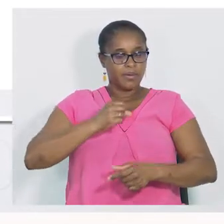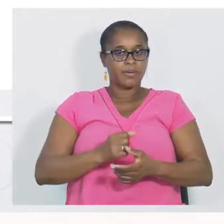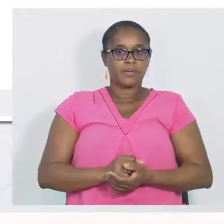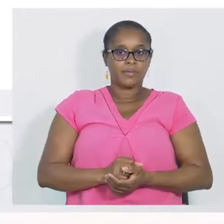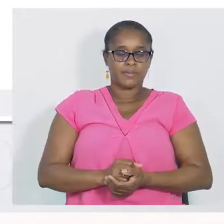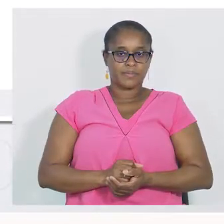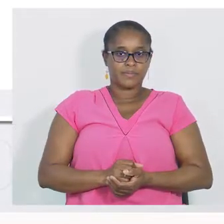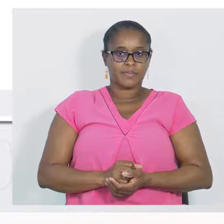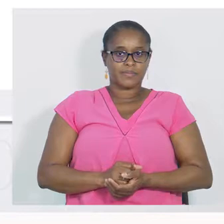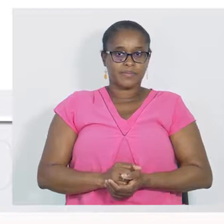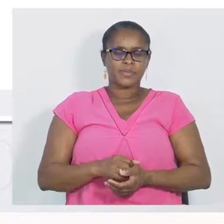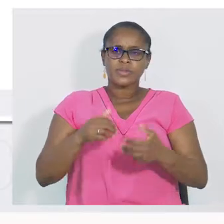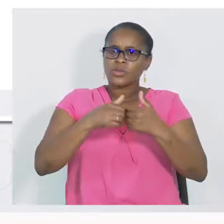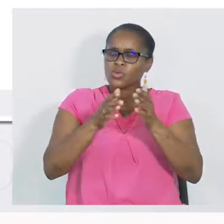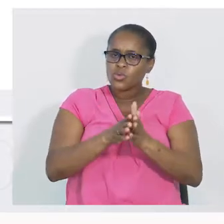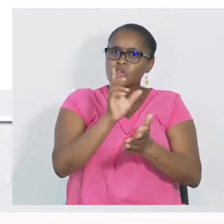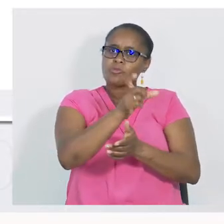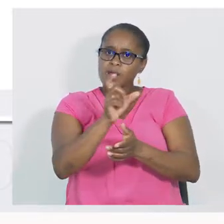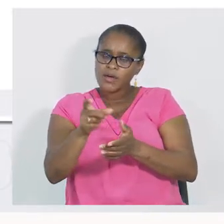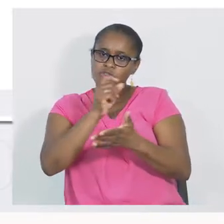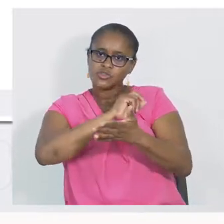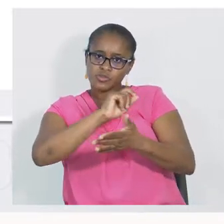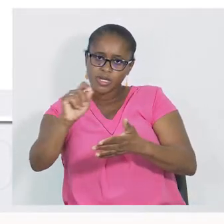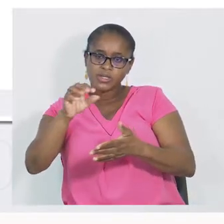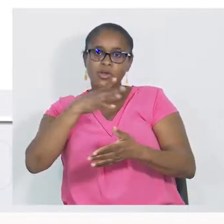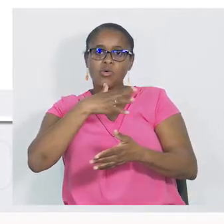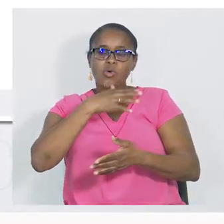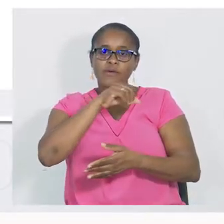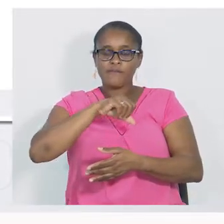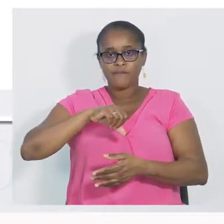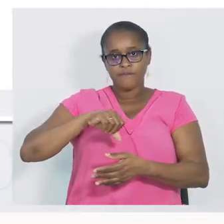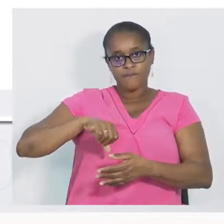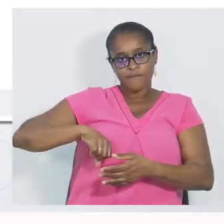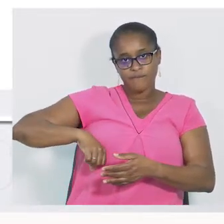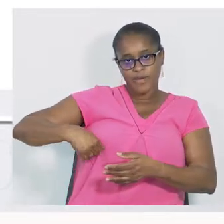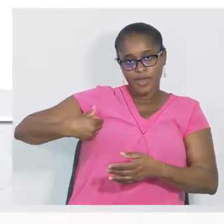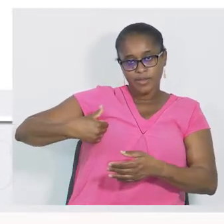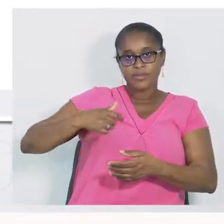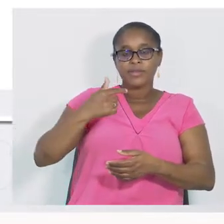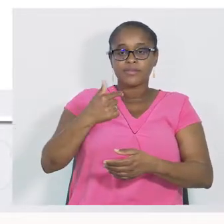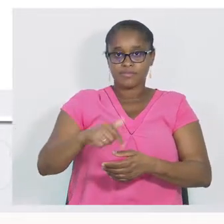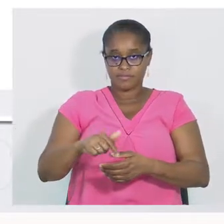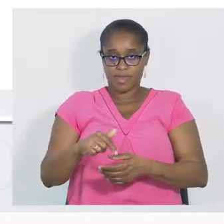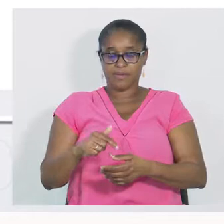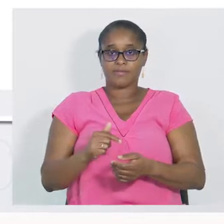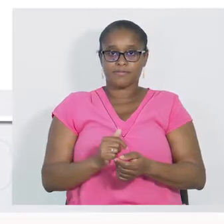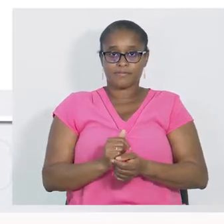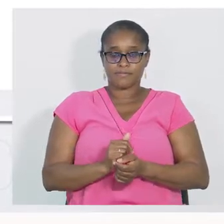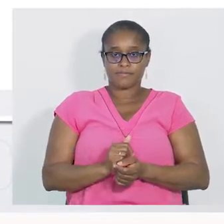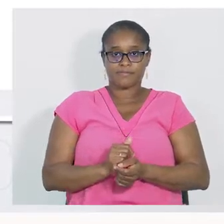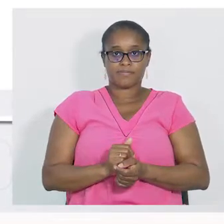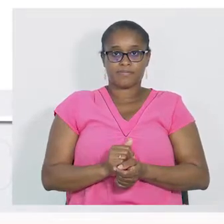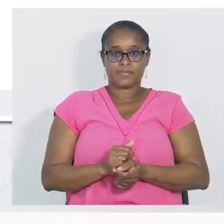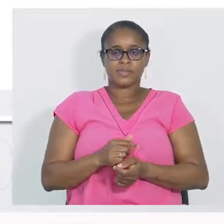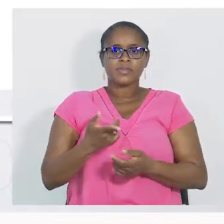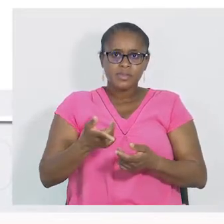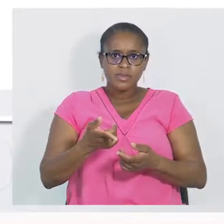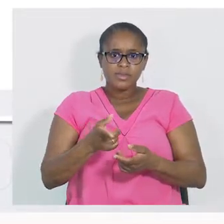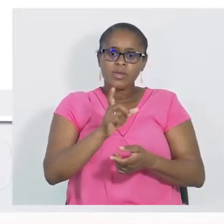resposta: respeito, carinho, amizade, simpatia e